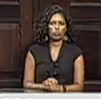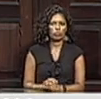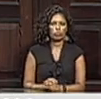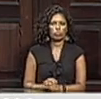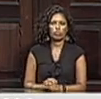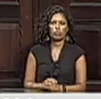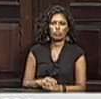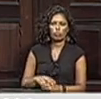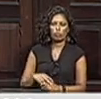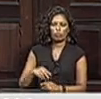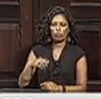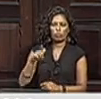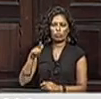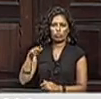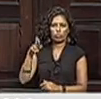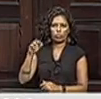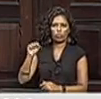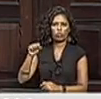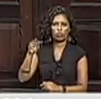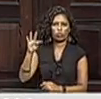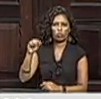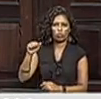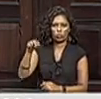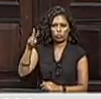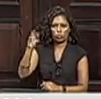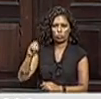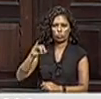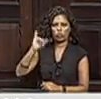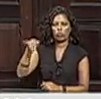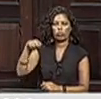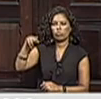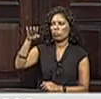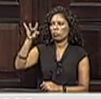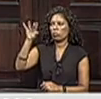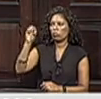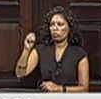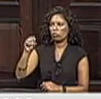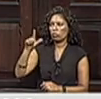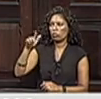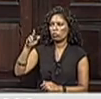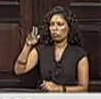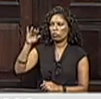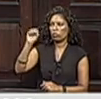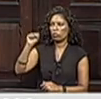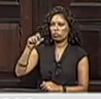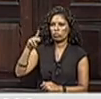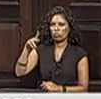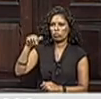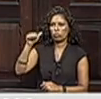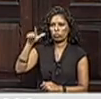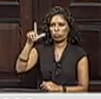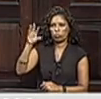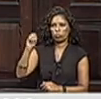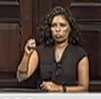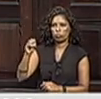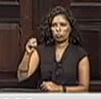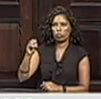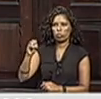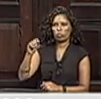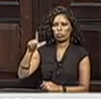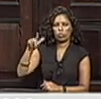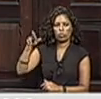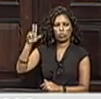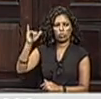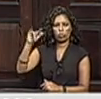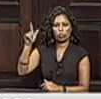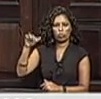Deputado Gustavo Tutuca, Iranildo Campos, Jânio Mendes, João Peixoto, Luiz Paulo, Jânio Mendes presente, vai votar. Deputado Luiz